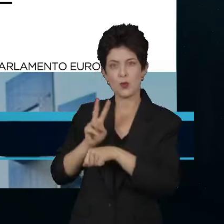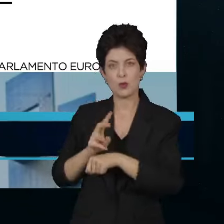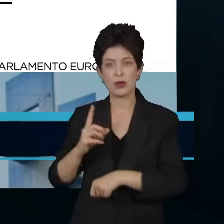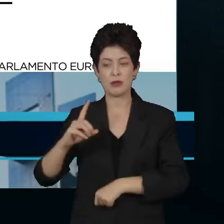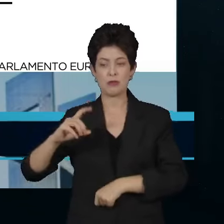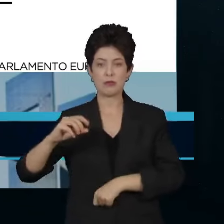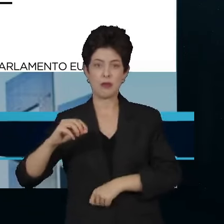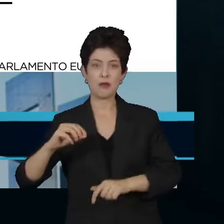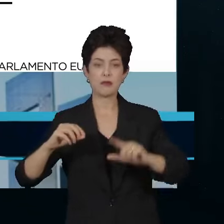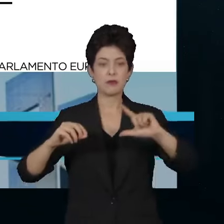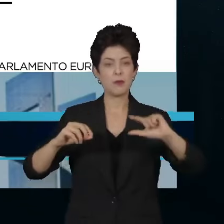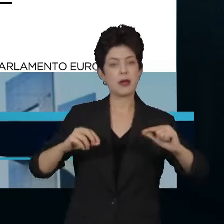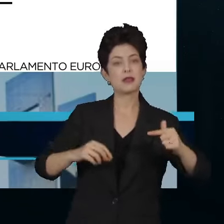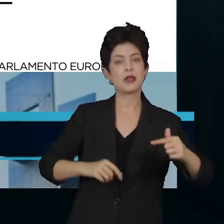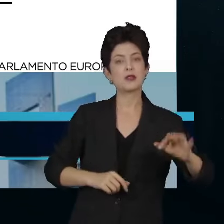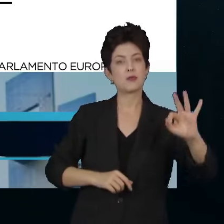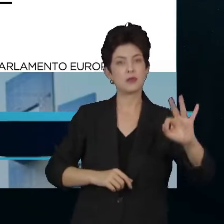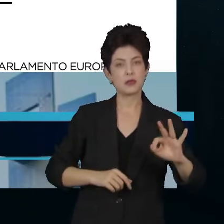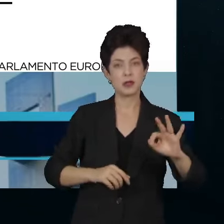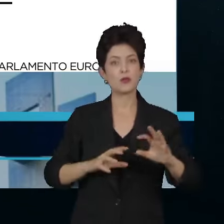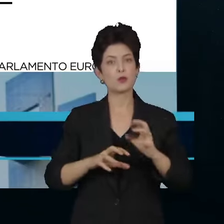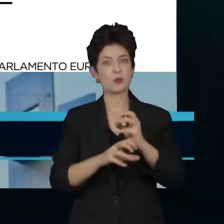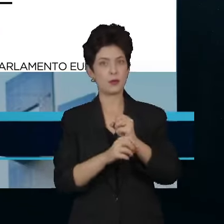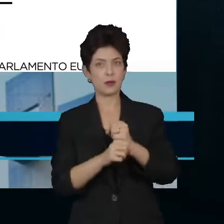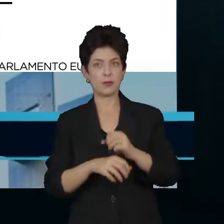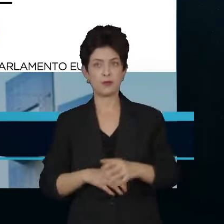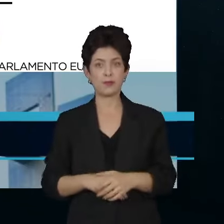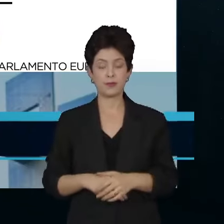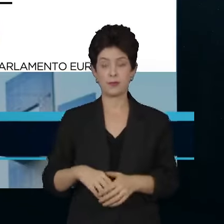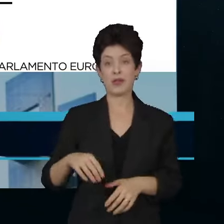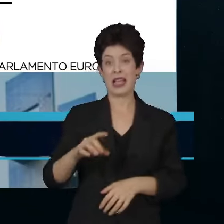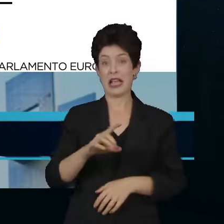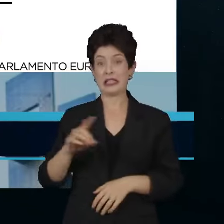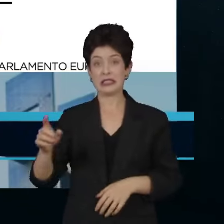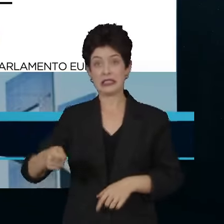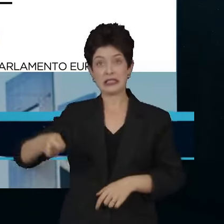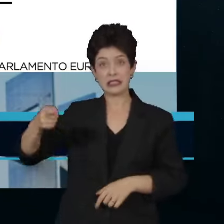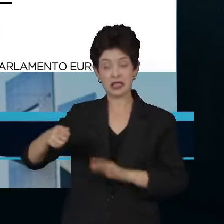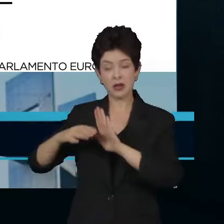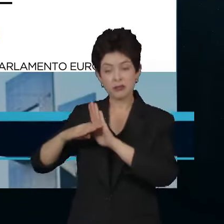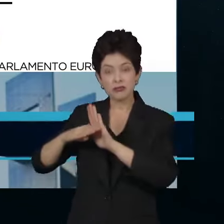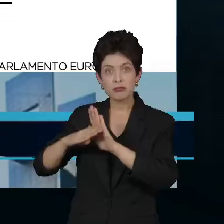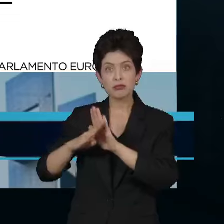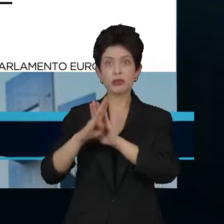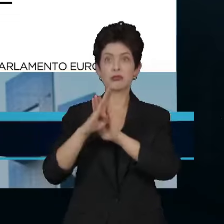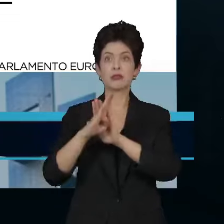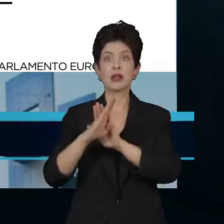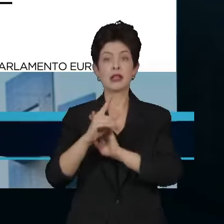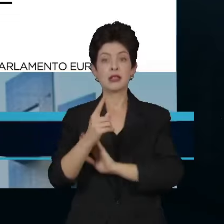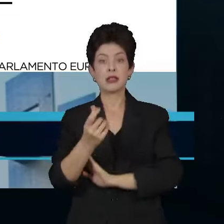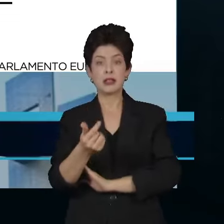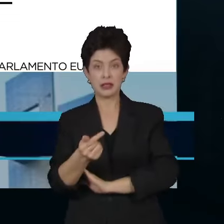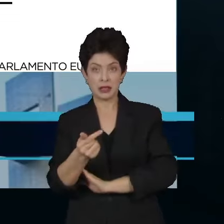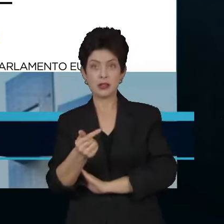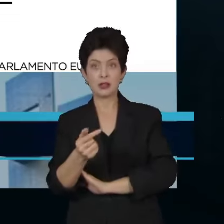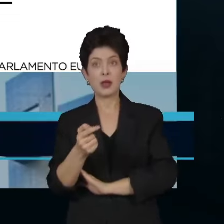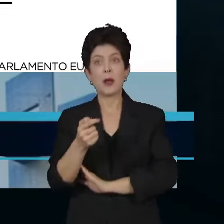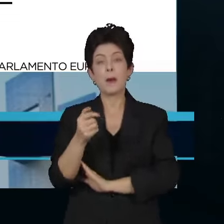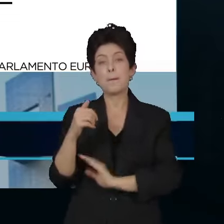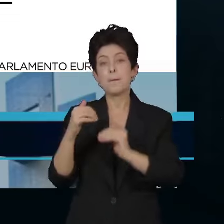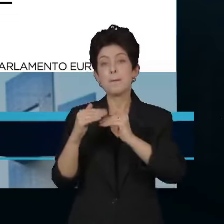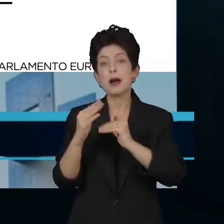10 para 7% das cadeiras. Já a extrema-direita deve avançar um pouco, de quase 17 para pouco mais